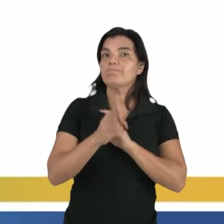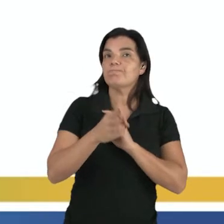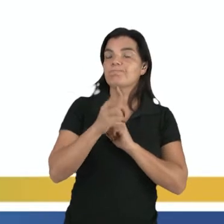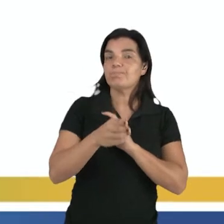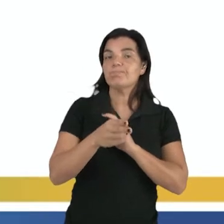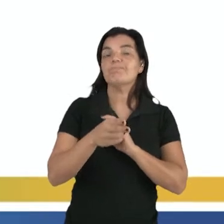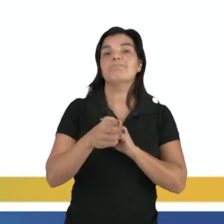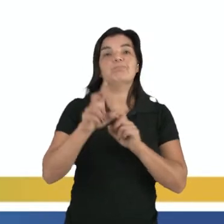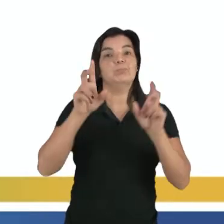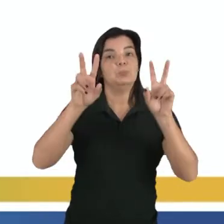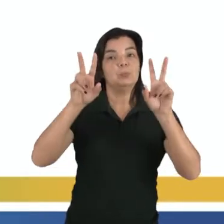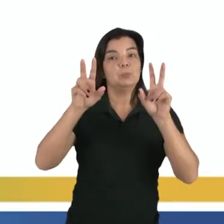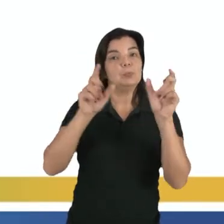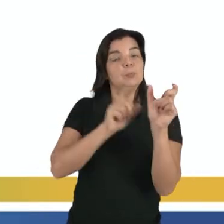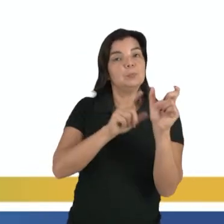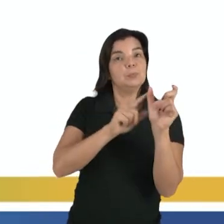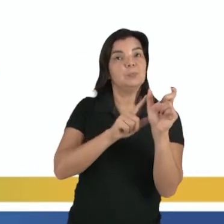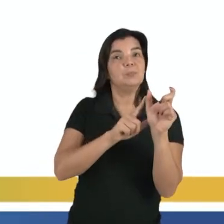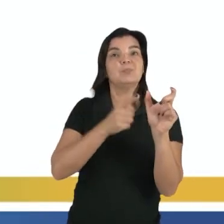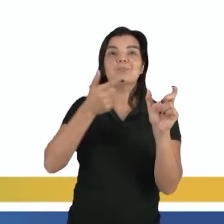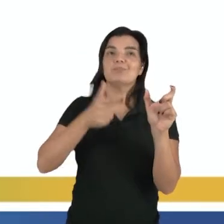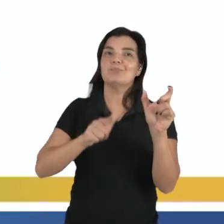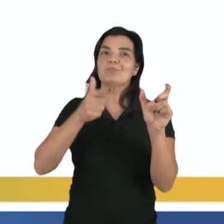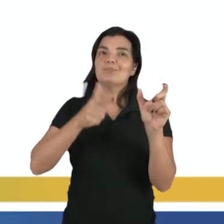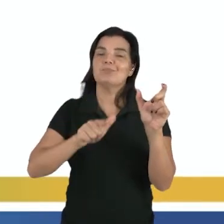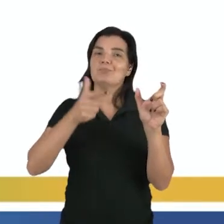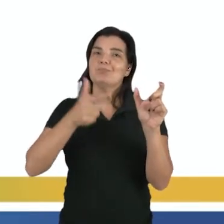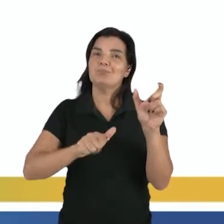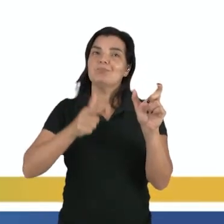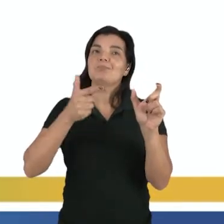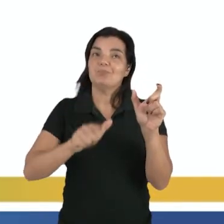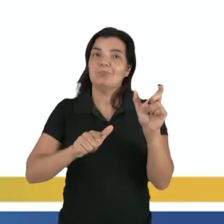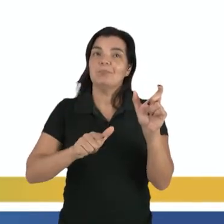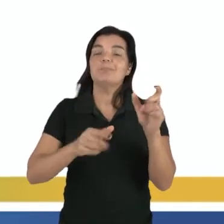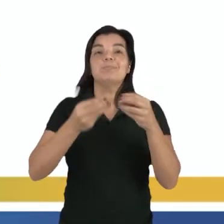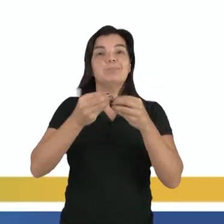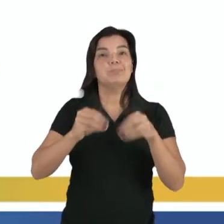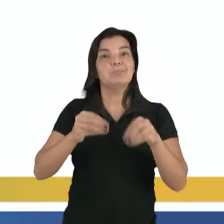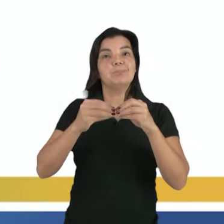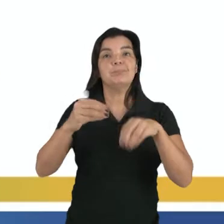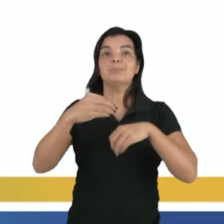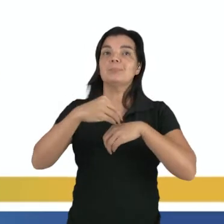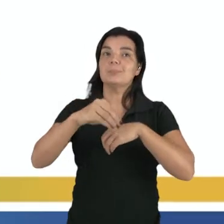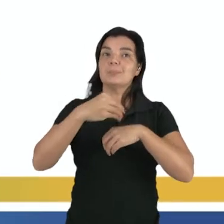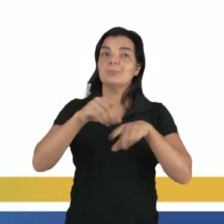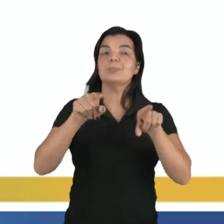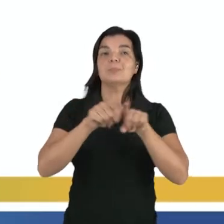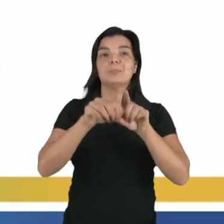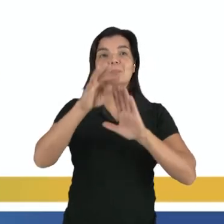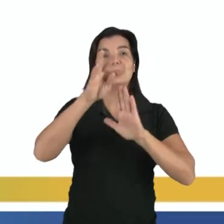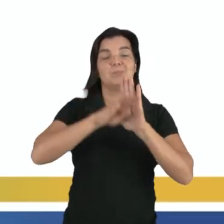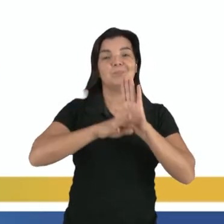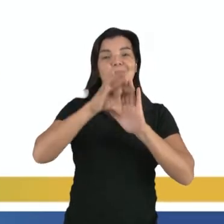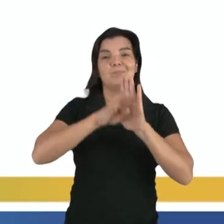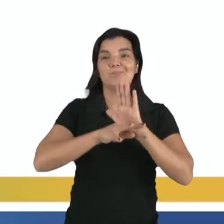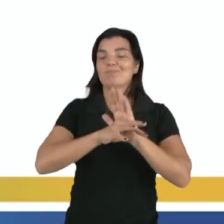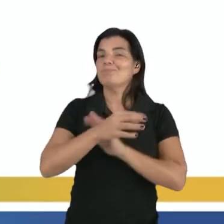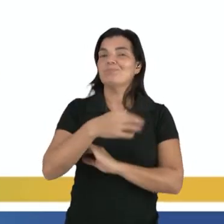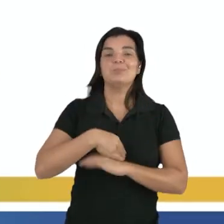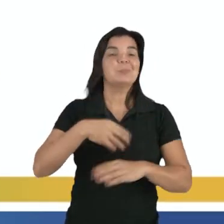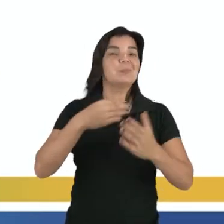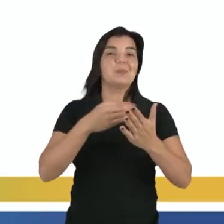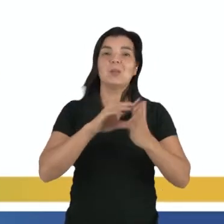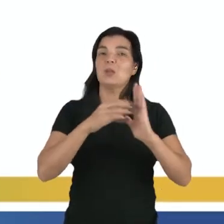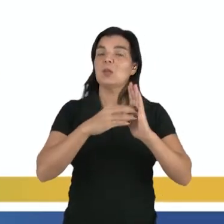um mesmo termo não é repetido exaustivamente, prejudicando a mensagem e tornando